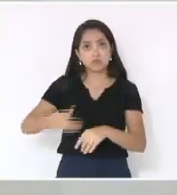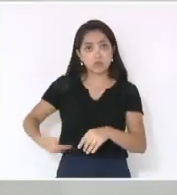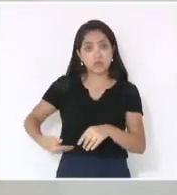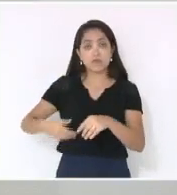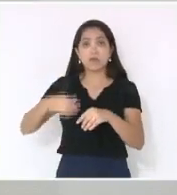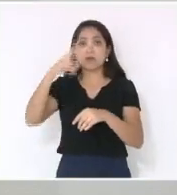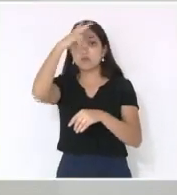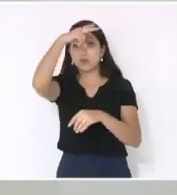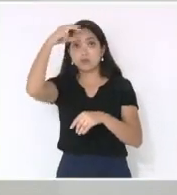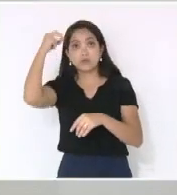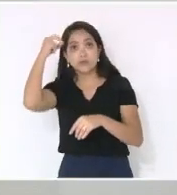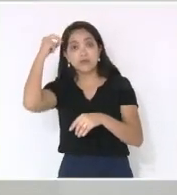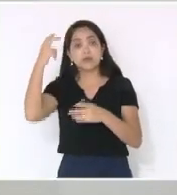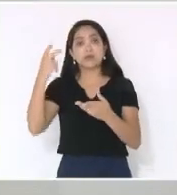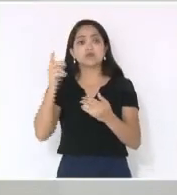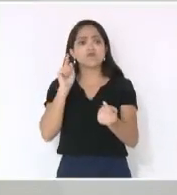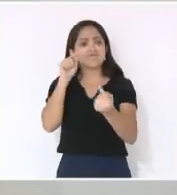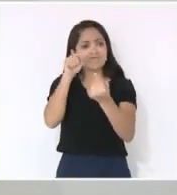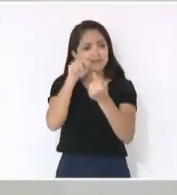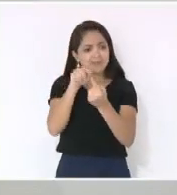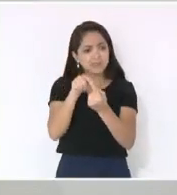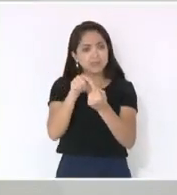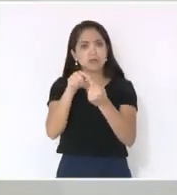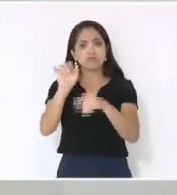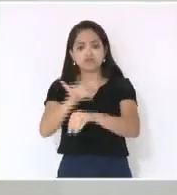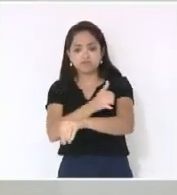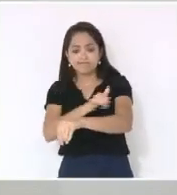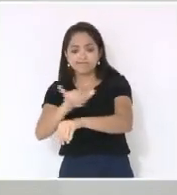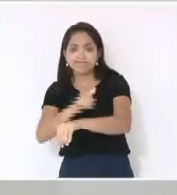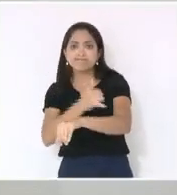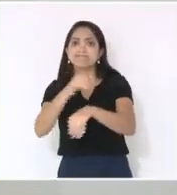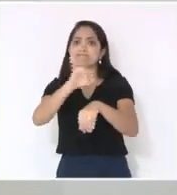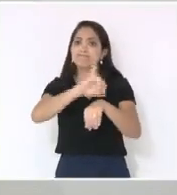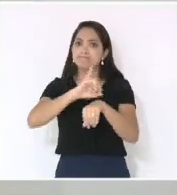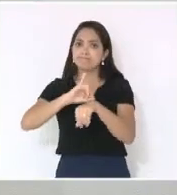visão, como estratégia metropolitana.